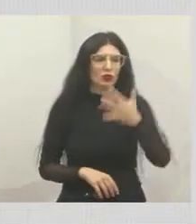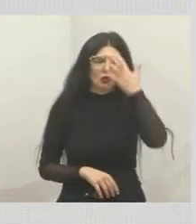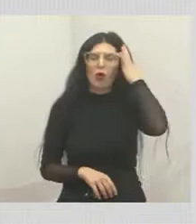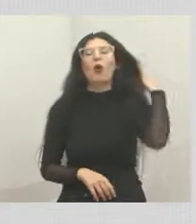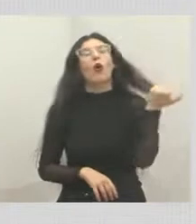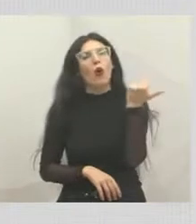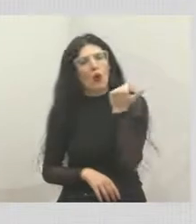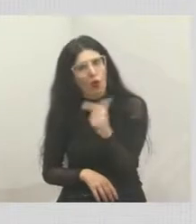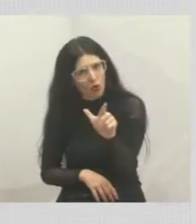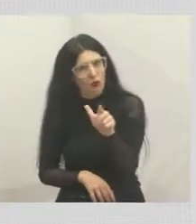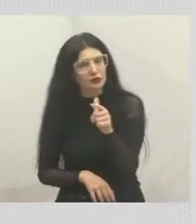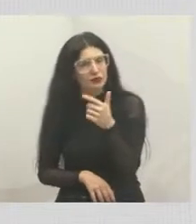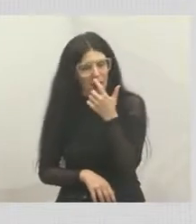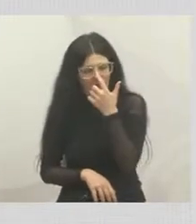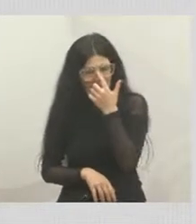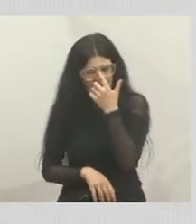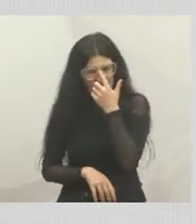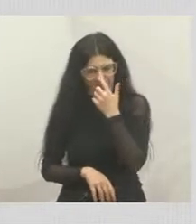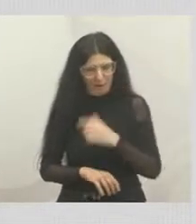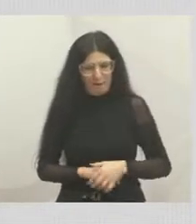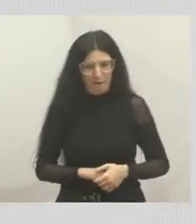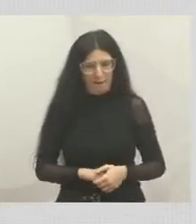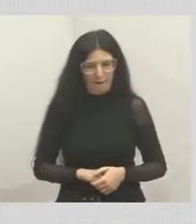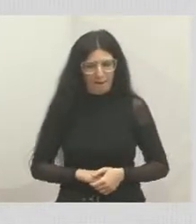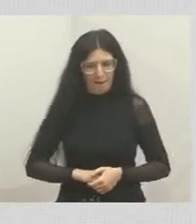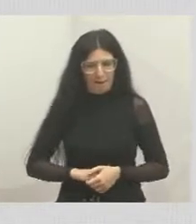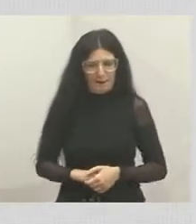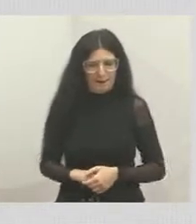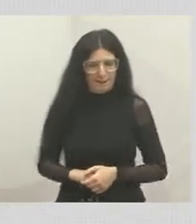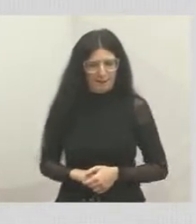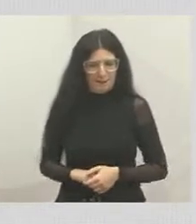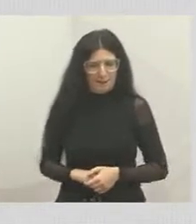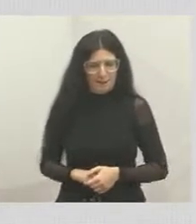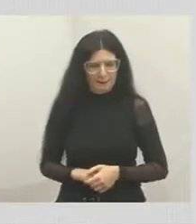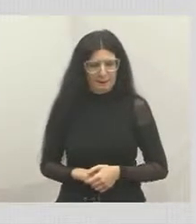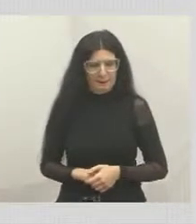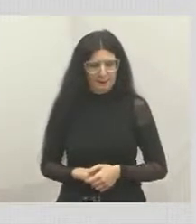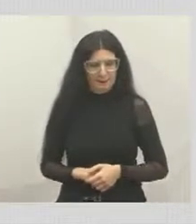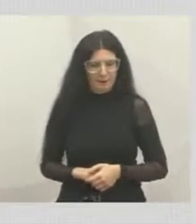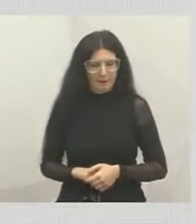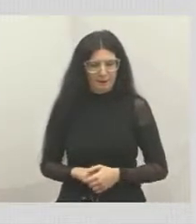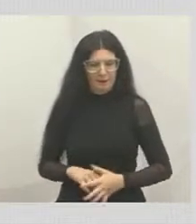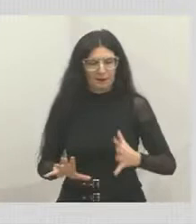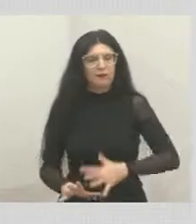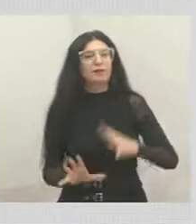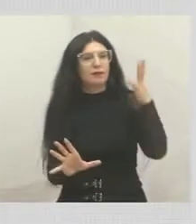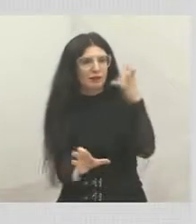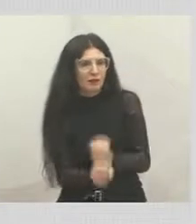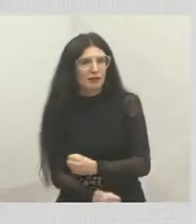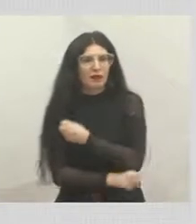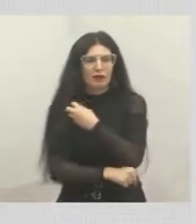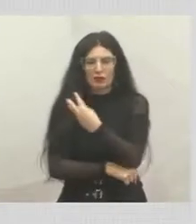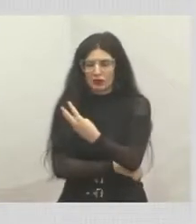receitas, as demais que não foram elencadas aqui chegam ao montante de